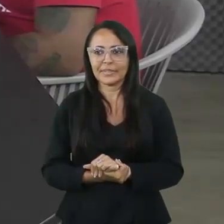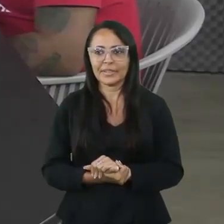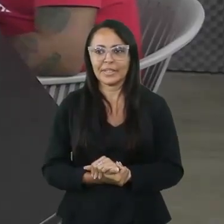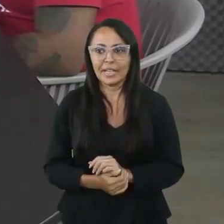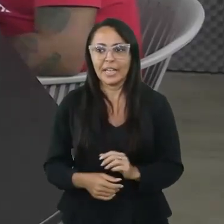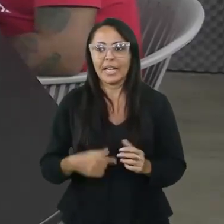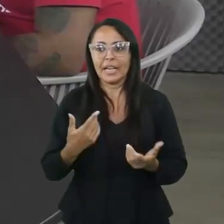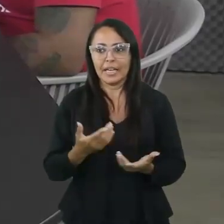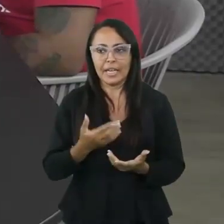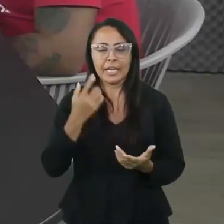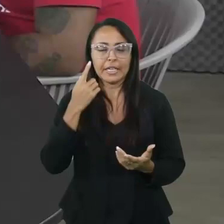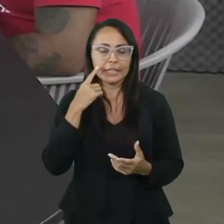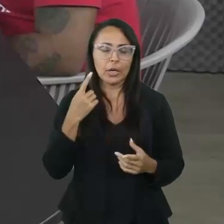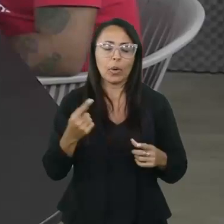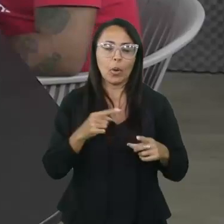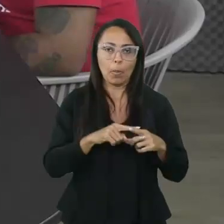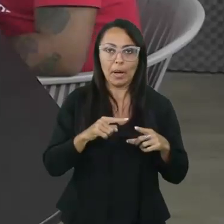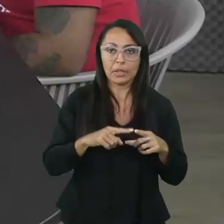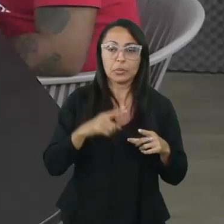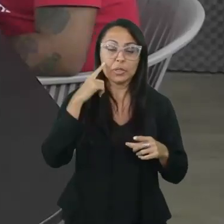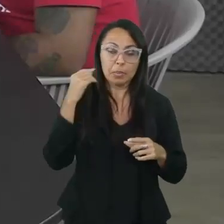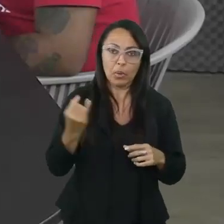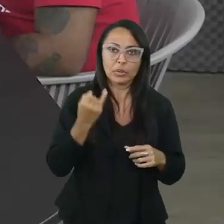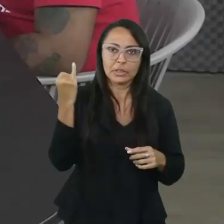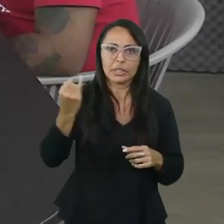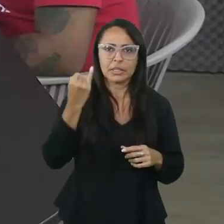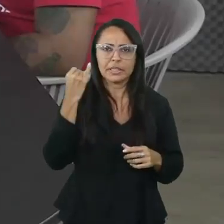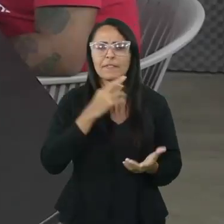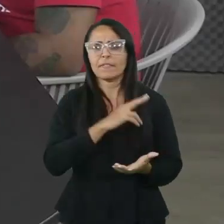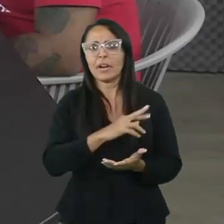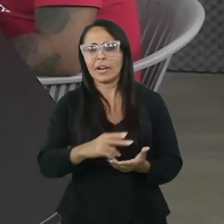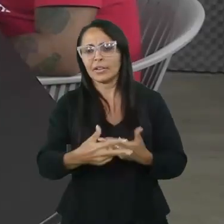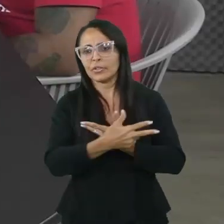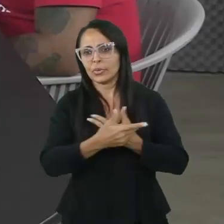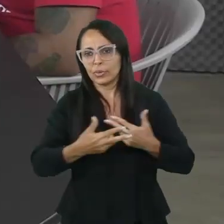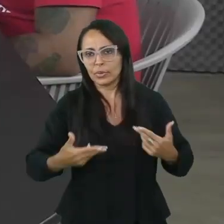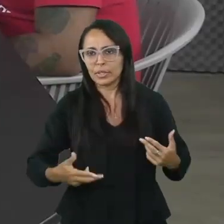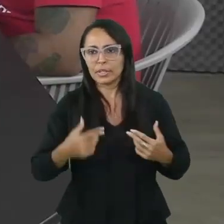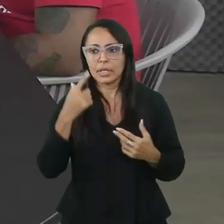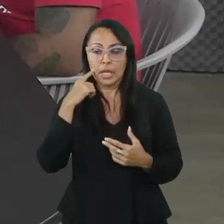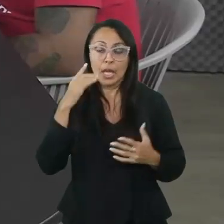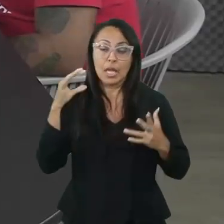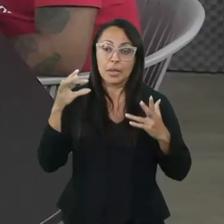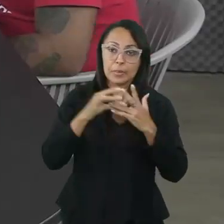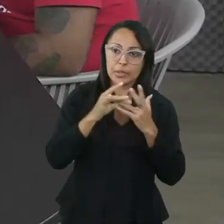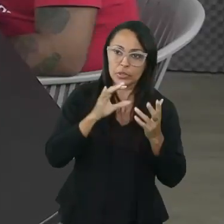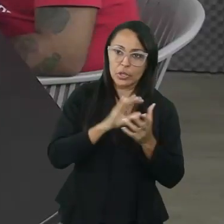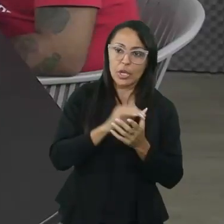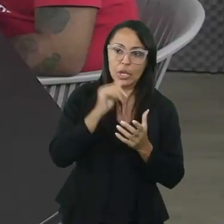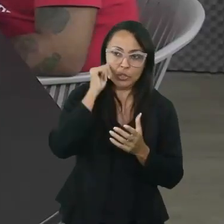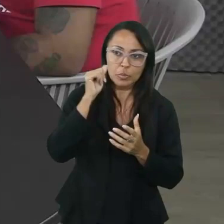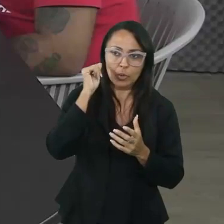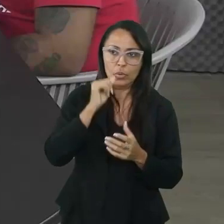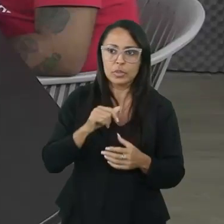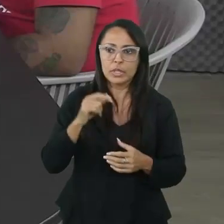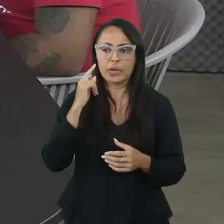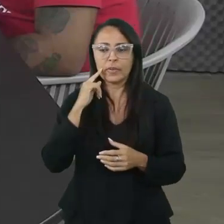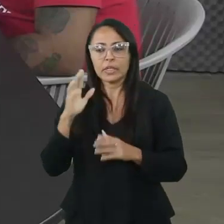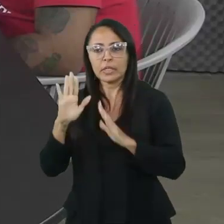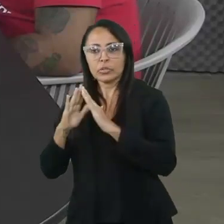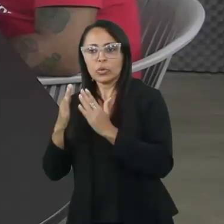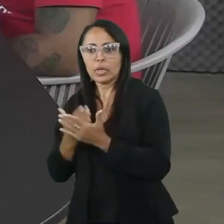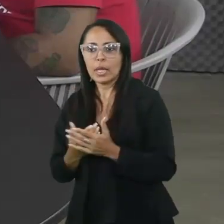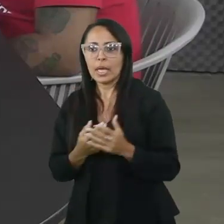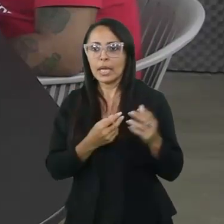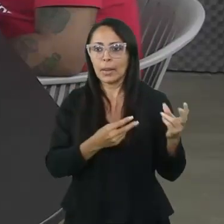na Brasília. Brasília é um bairro muito bacana mesmo. Tem muita coisa. Minha esposa vira e mexe, vai na escola, né? E ela